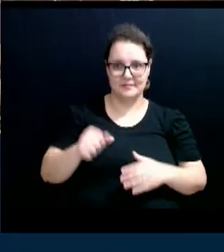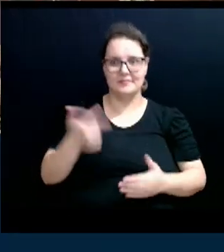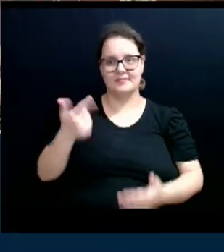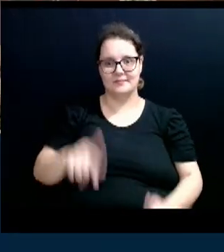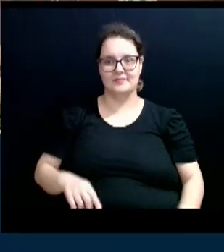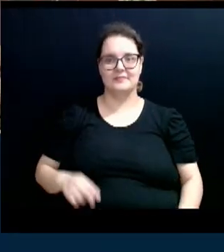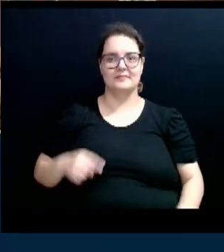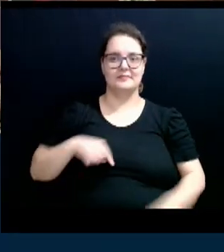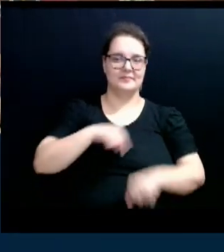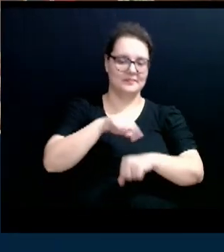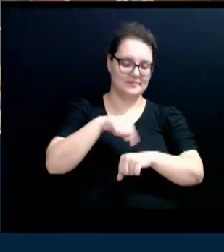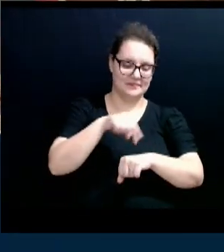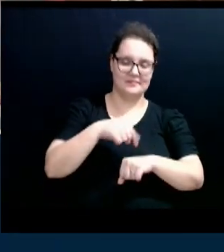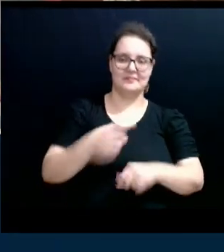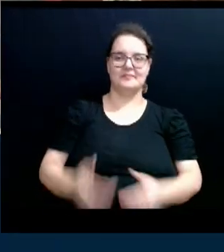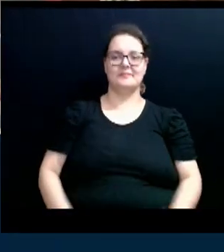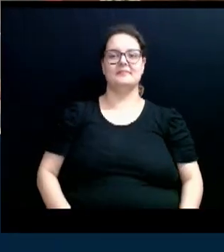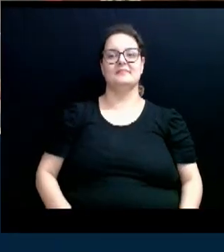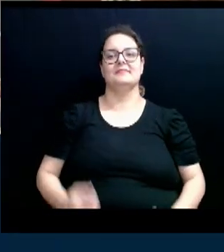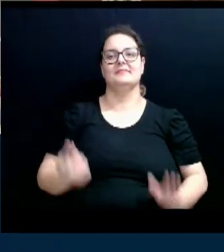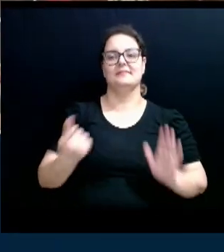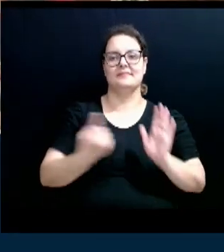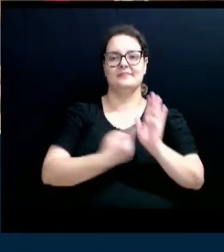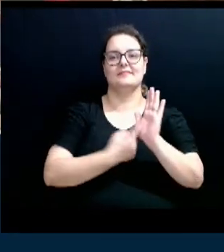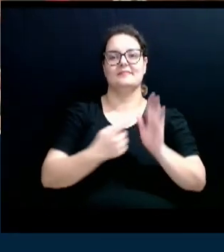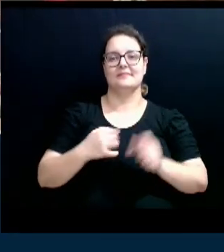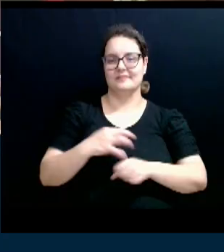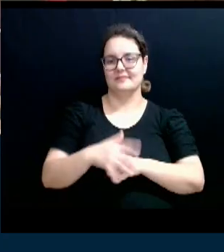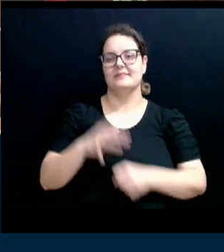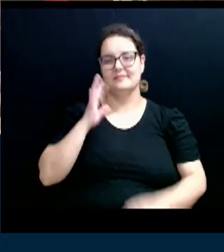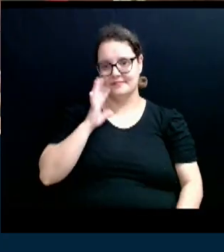passa e isso continua. O digital é legal,